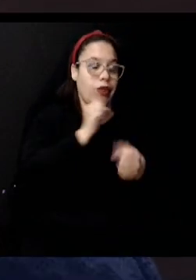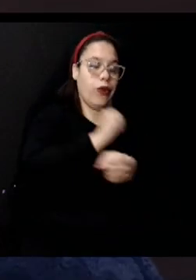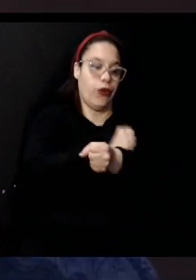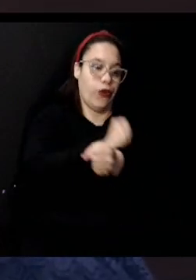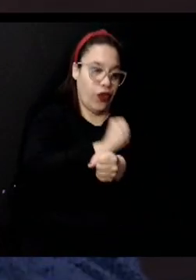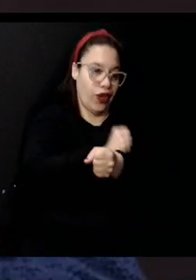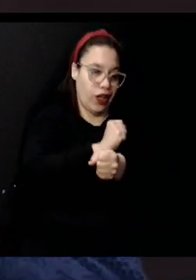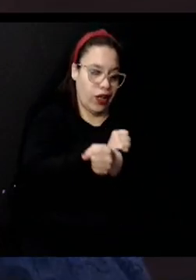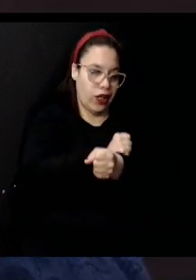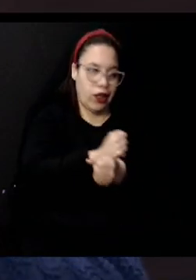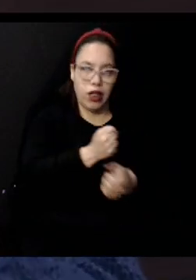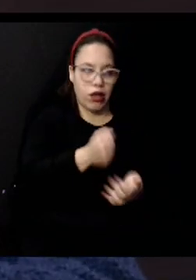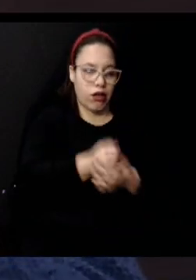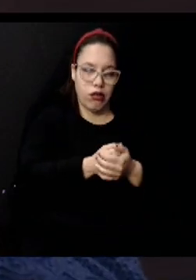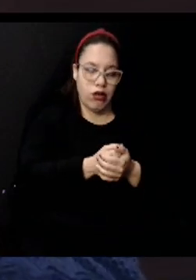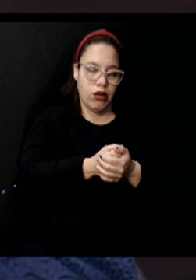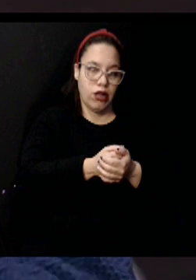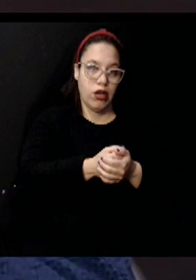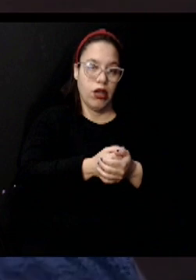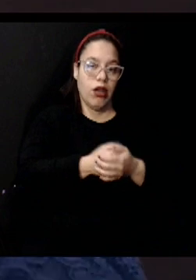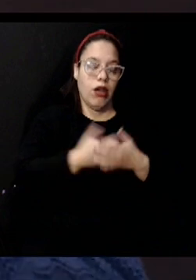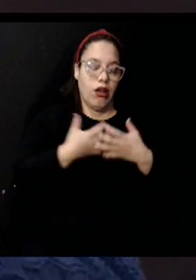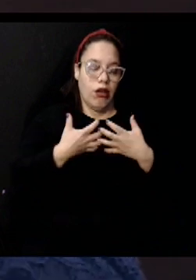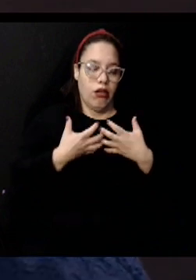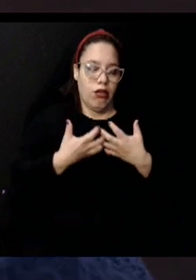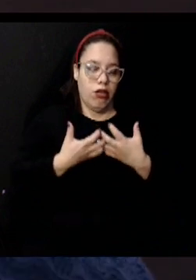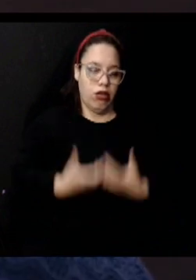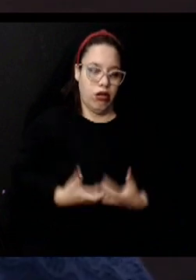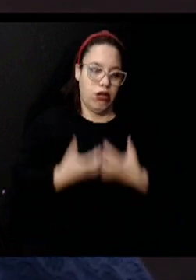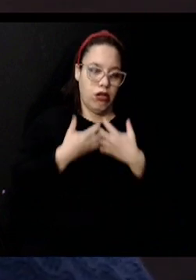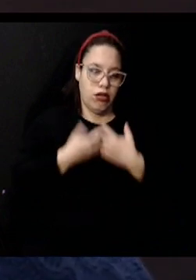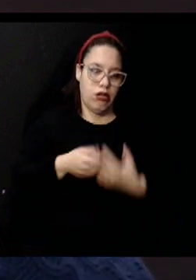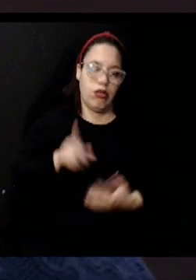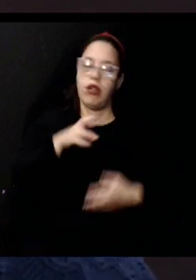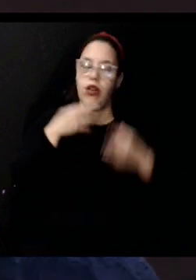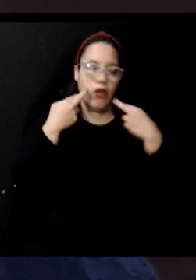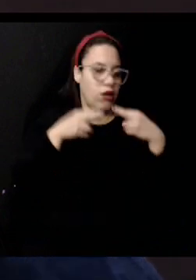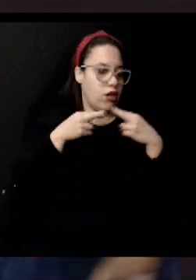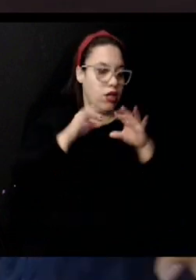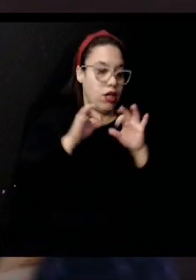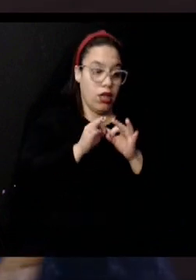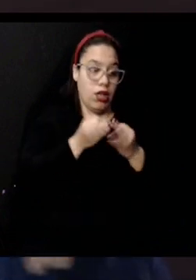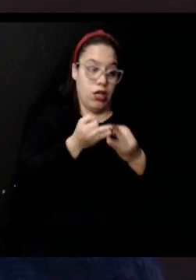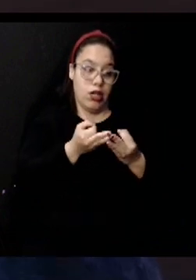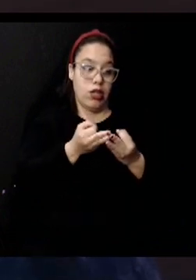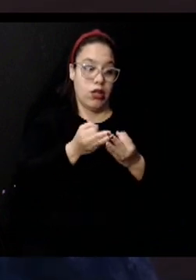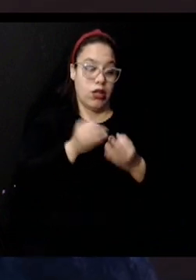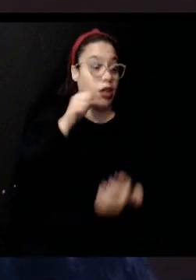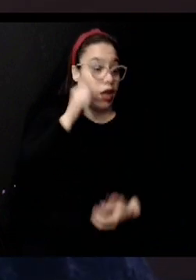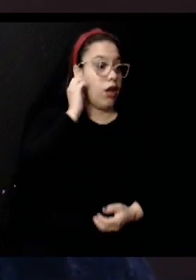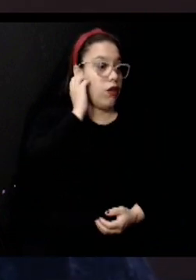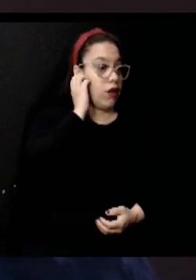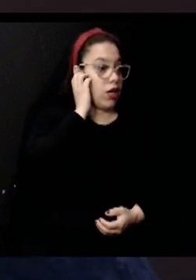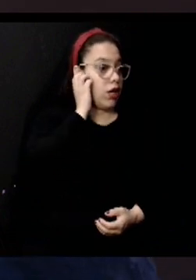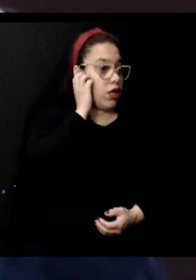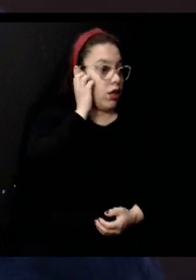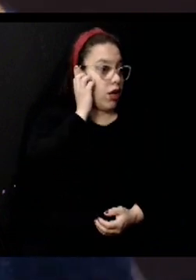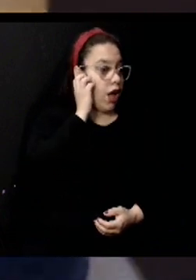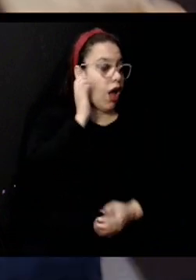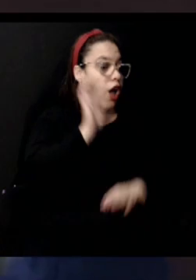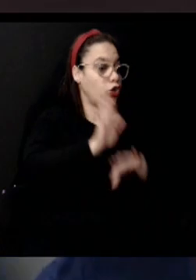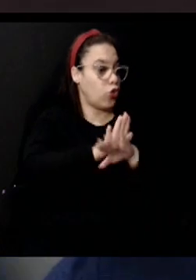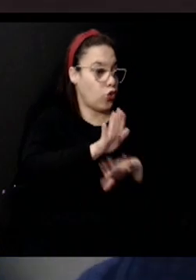coisa ali pedante, maçante. E não, a reclamação sim serve às vezes, né, para poder ajudar